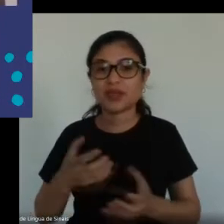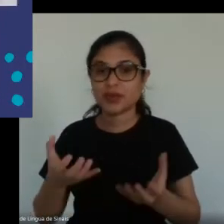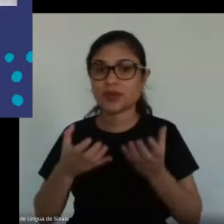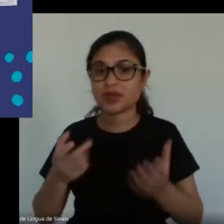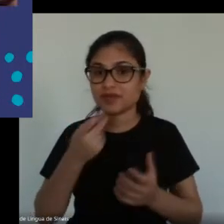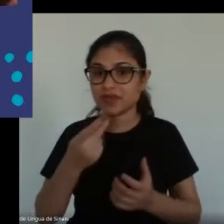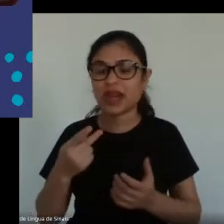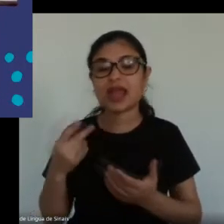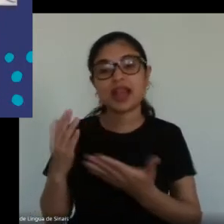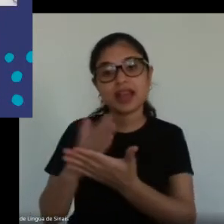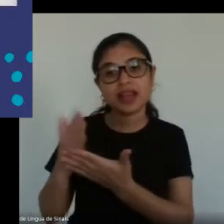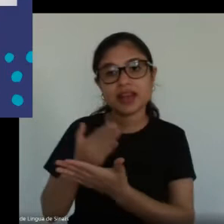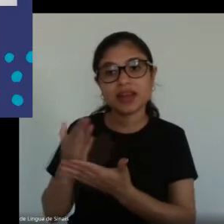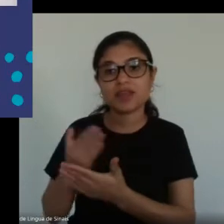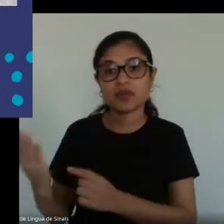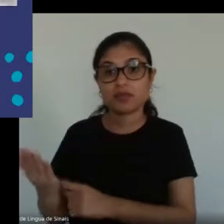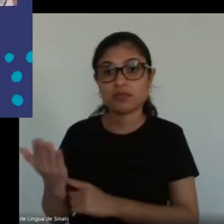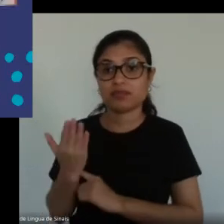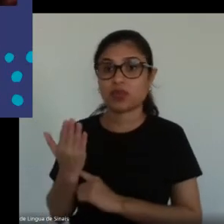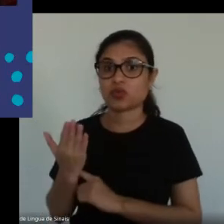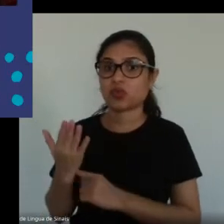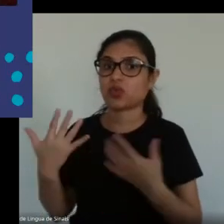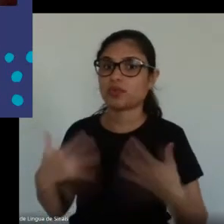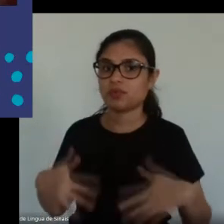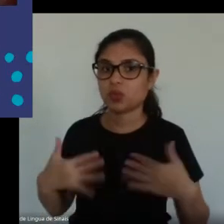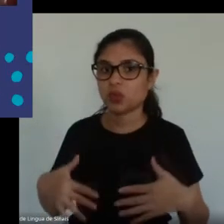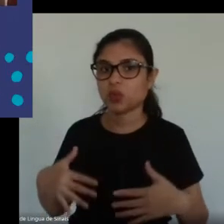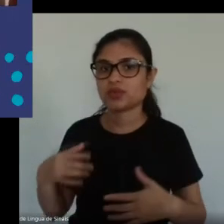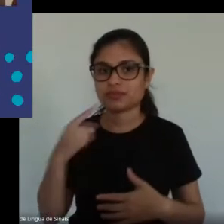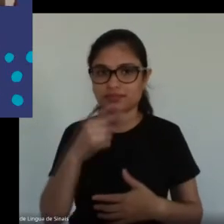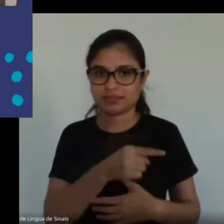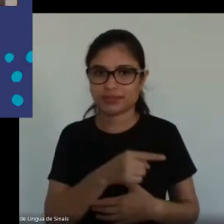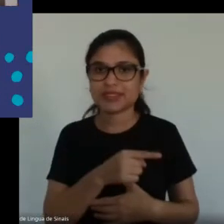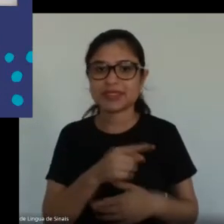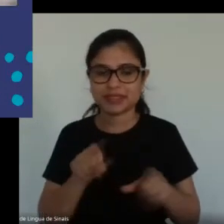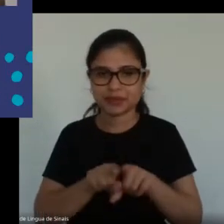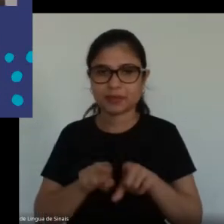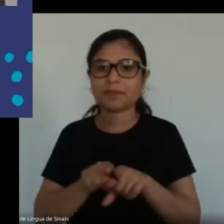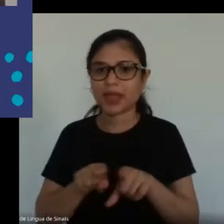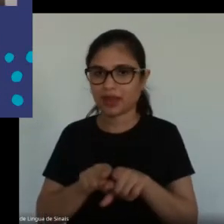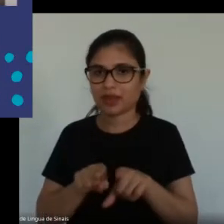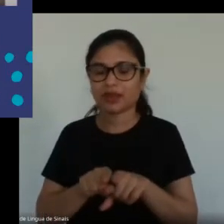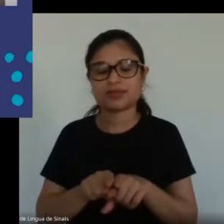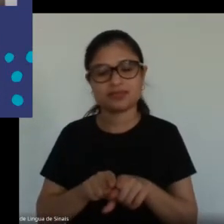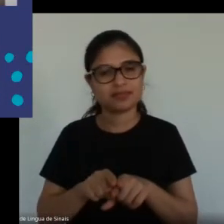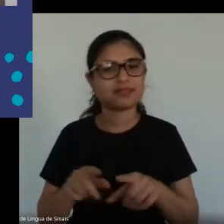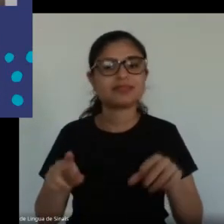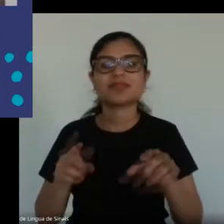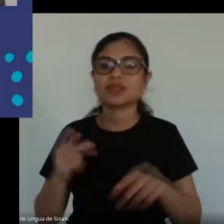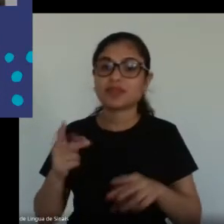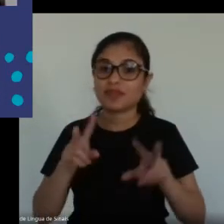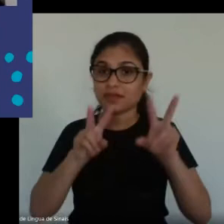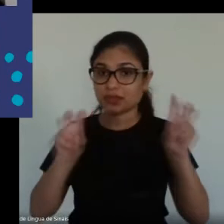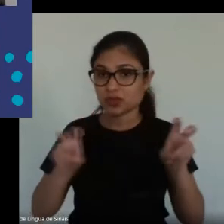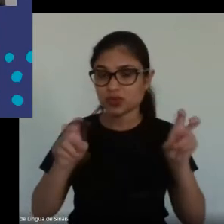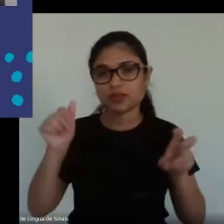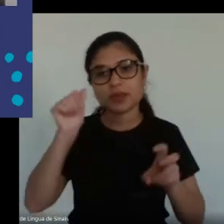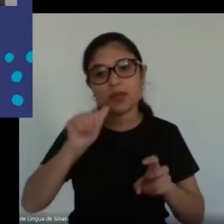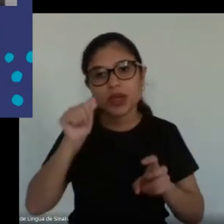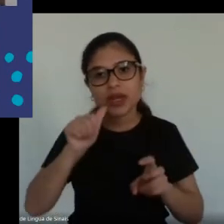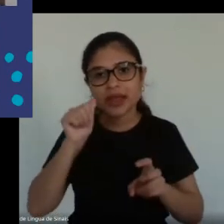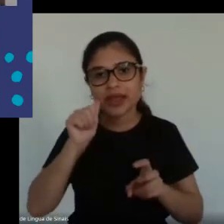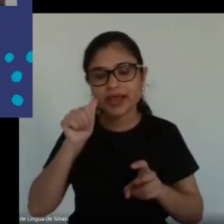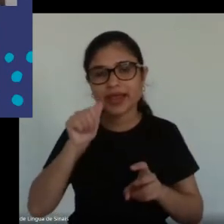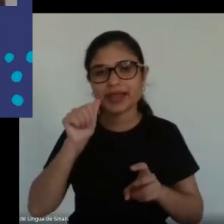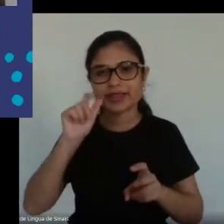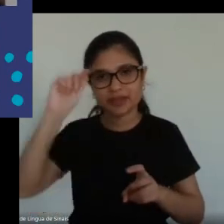foram essas coisas que me ajudaram bastante, né? Aqui, ó, a Lady Safiotti, né, que pensa aí a questão das mulheres, né, que pensou